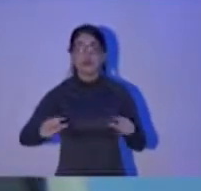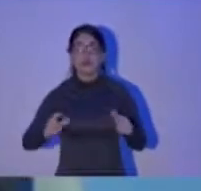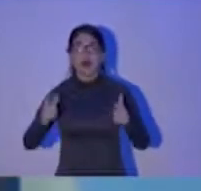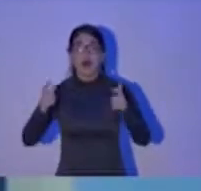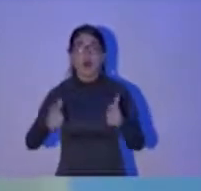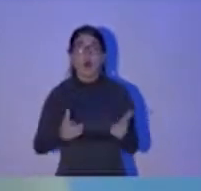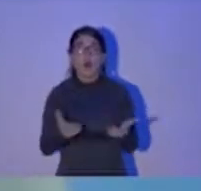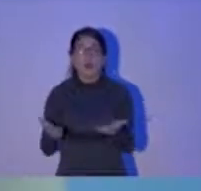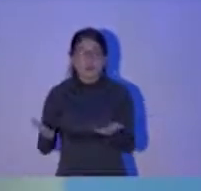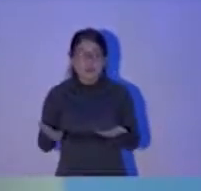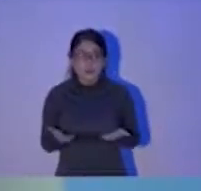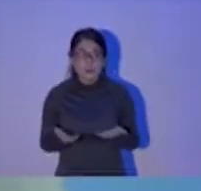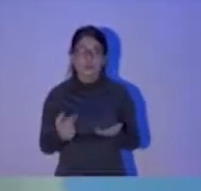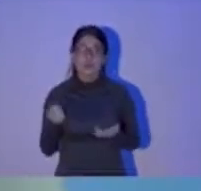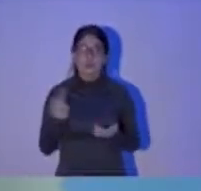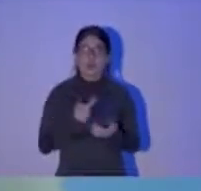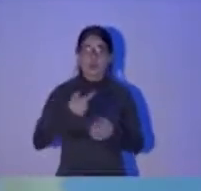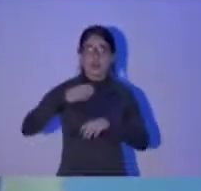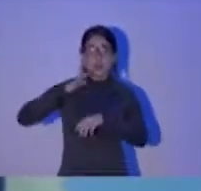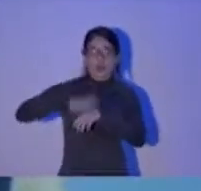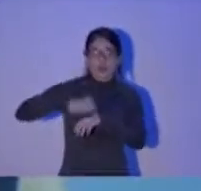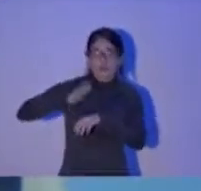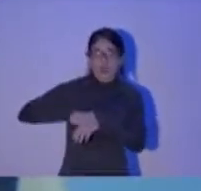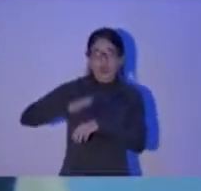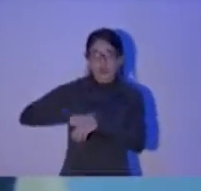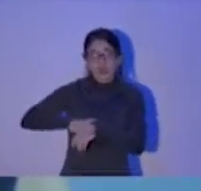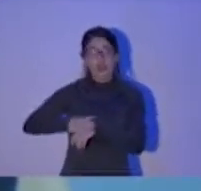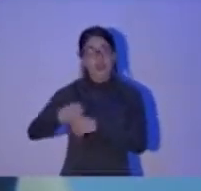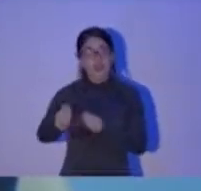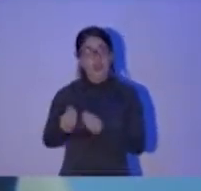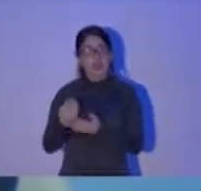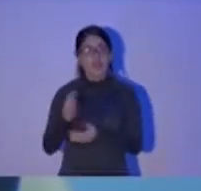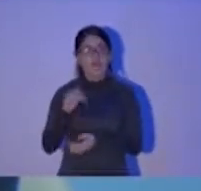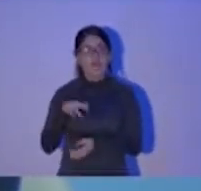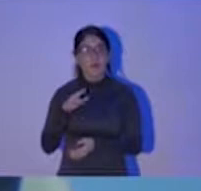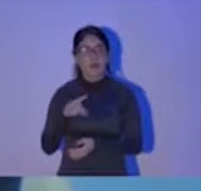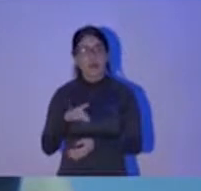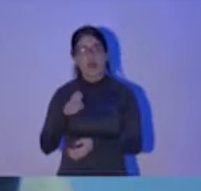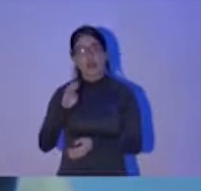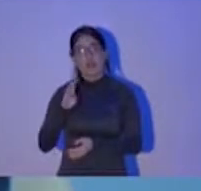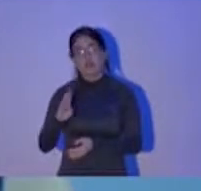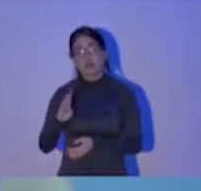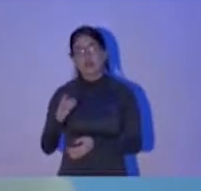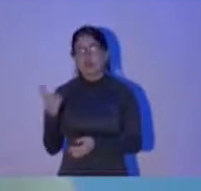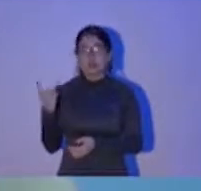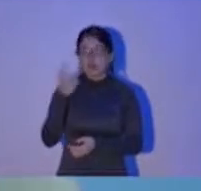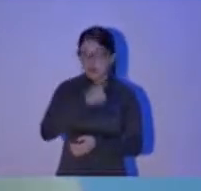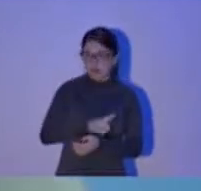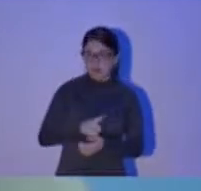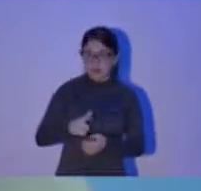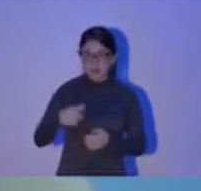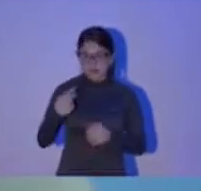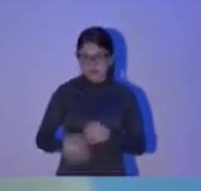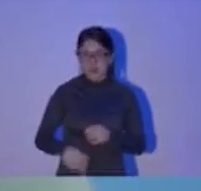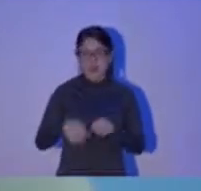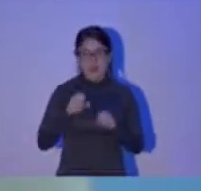que a gente vai entregar em termos de Fundeb para ter uma eficiência no nosso sistema